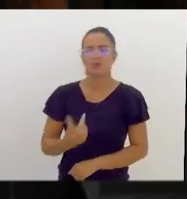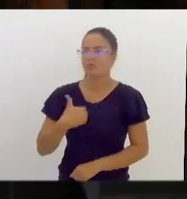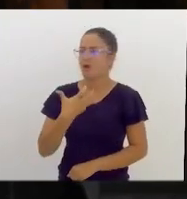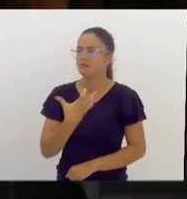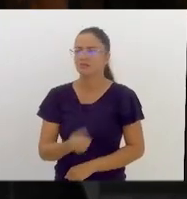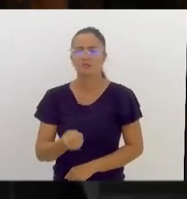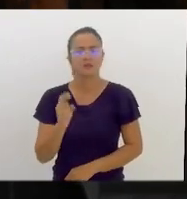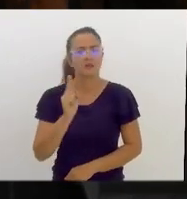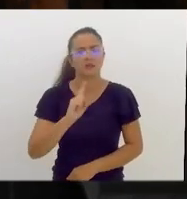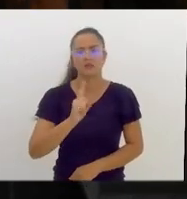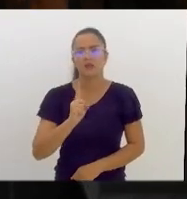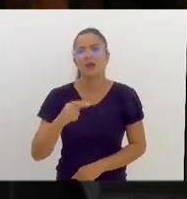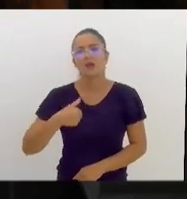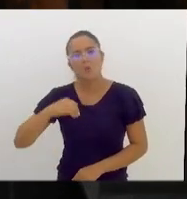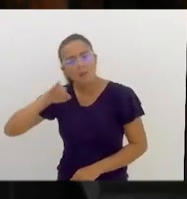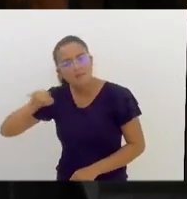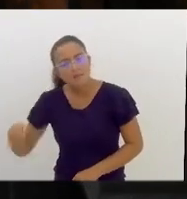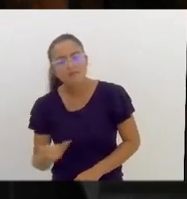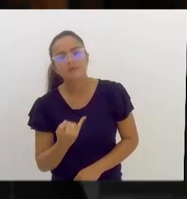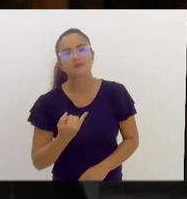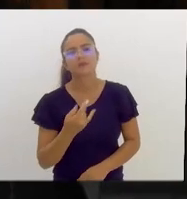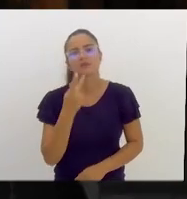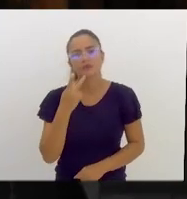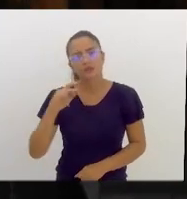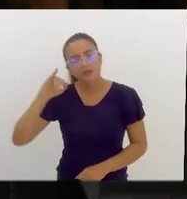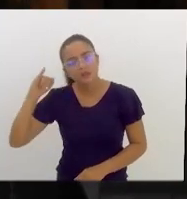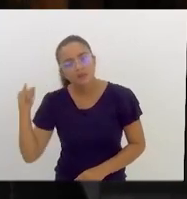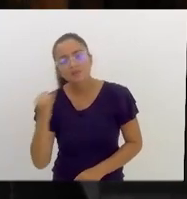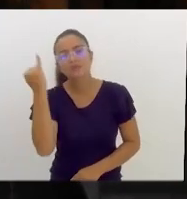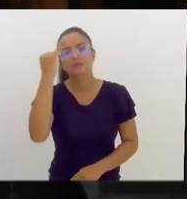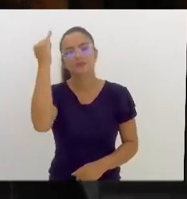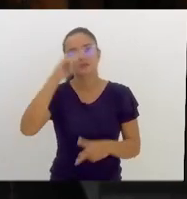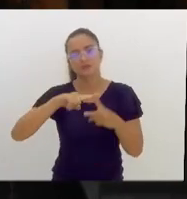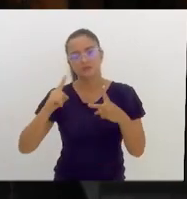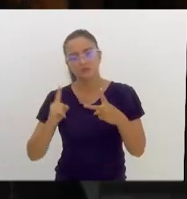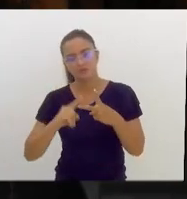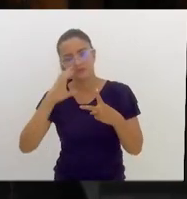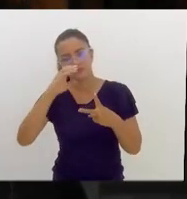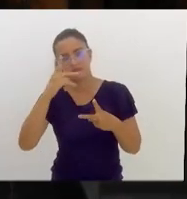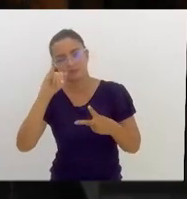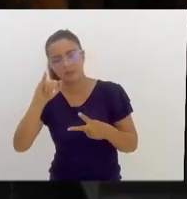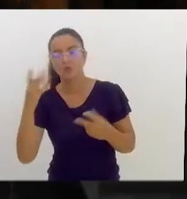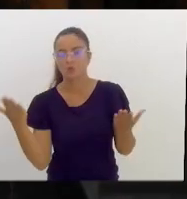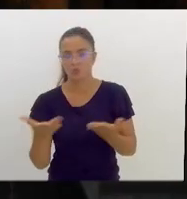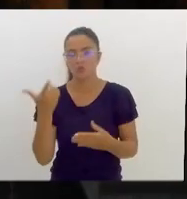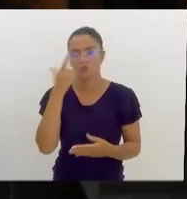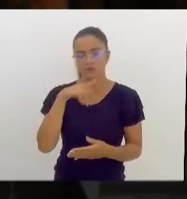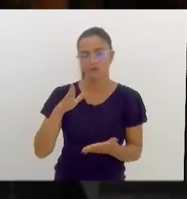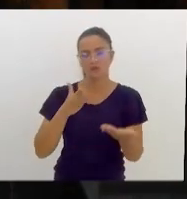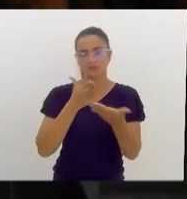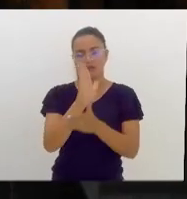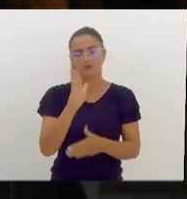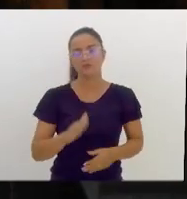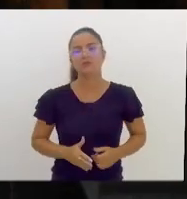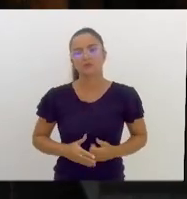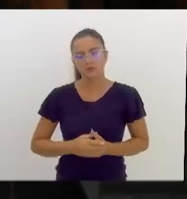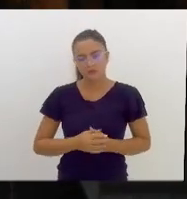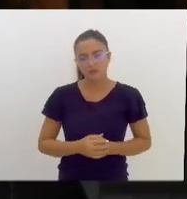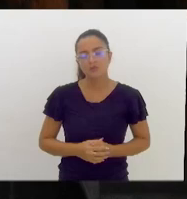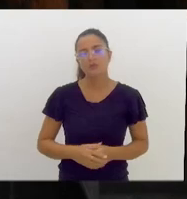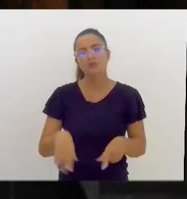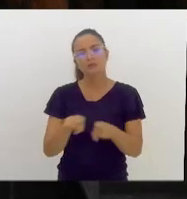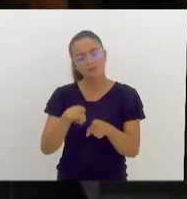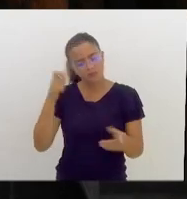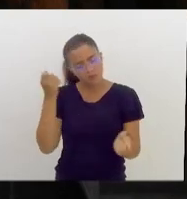queria aproveitar a importância dessas duas CPIs que a gente está concluindo aqui essa votação para